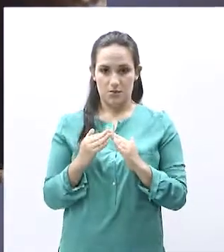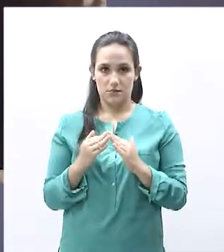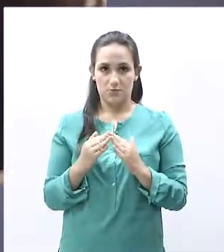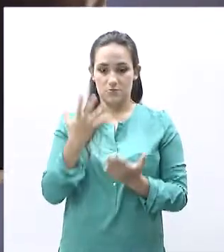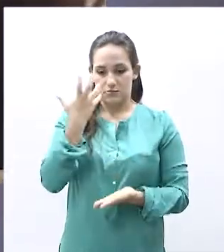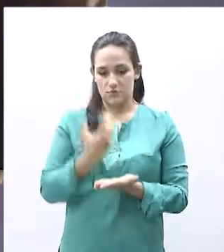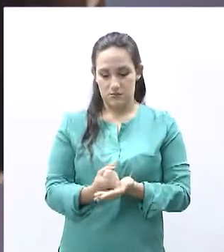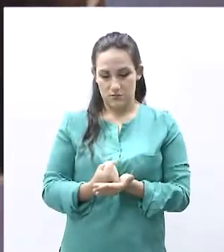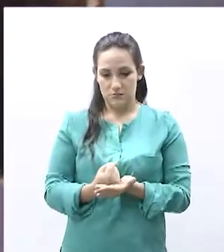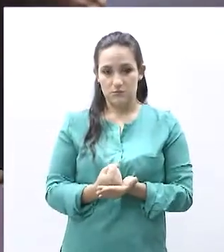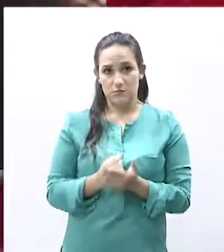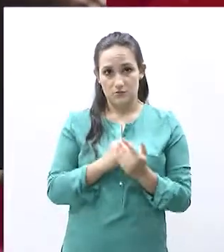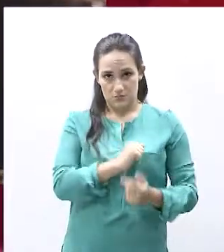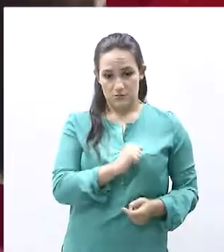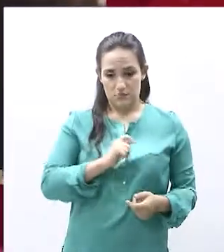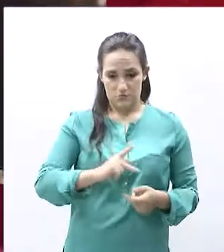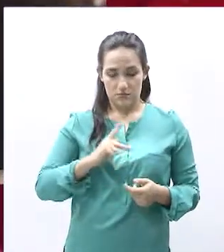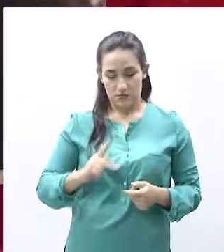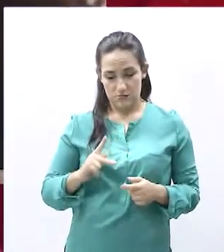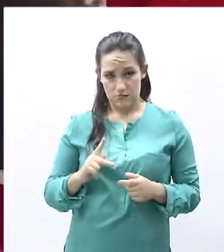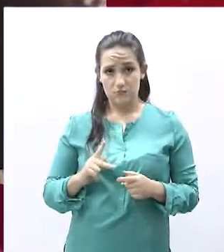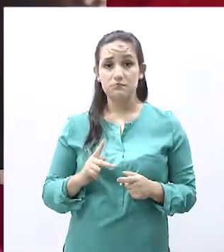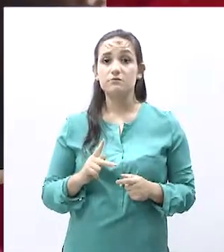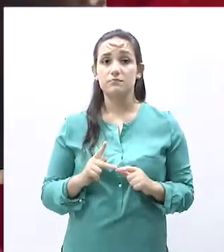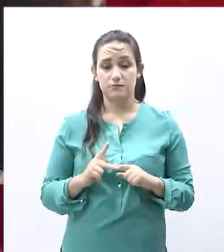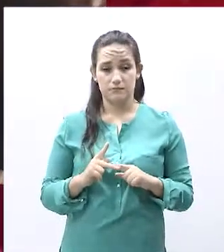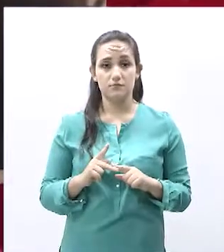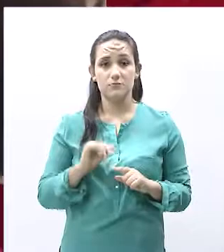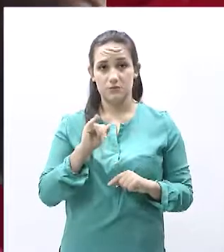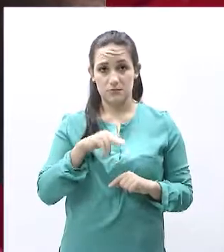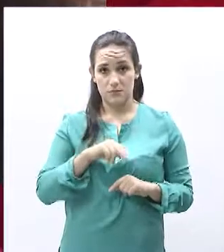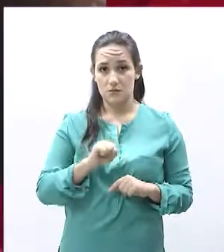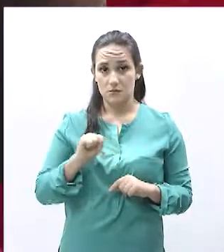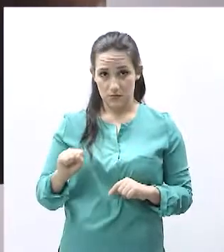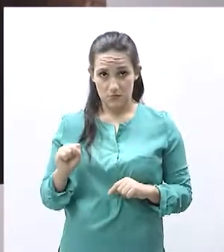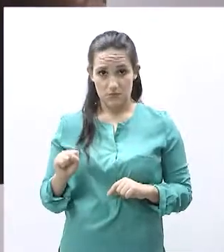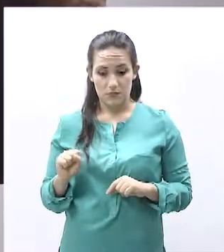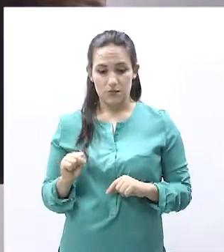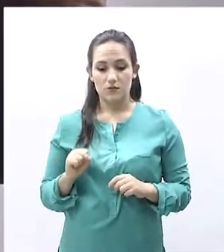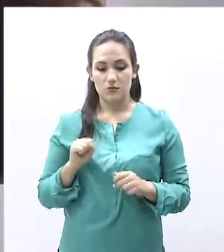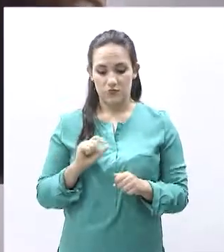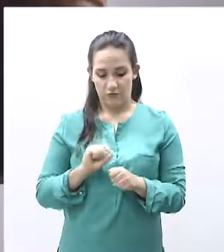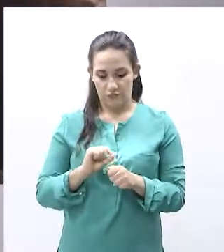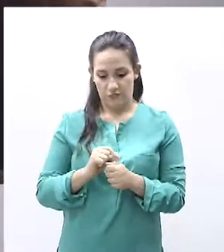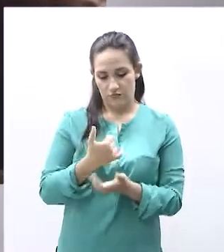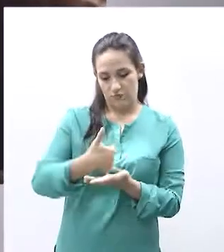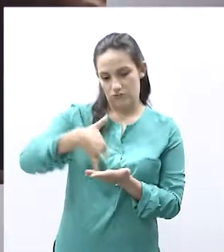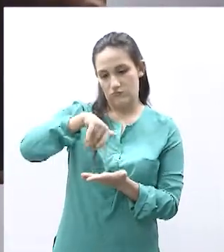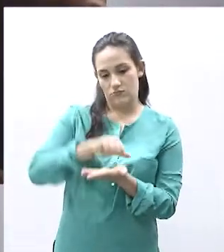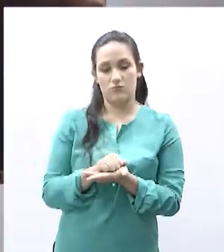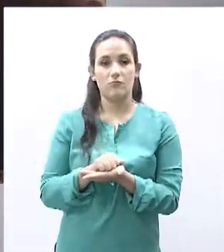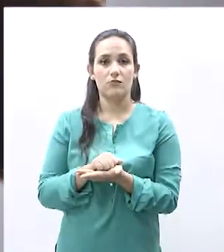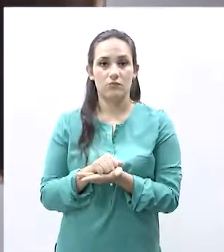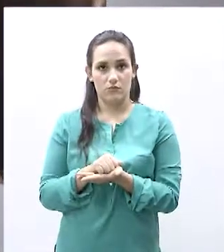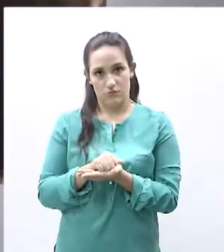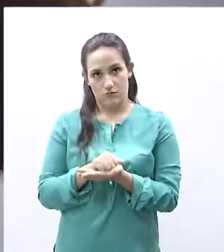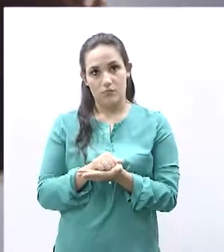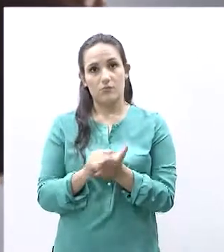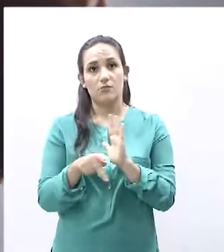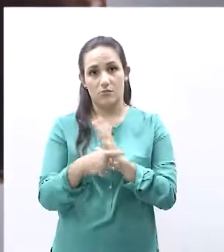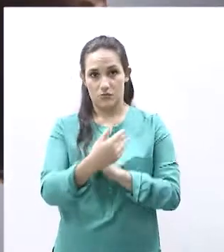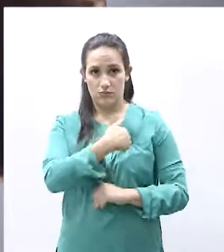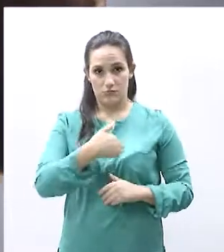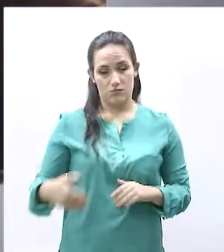você baixa o aplicativo, né, do Meu INSS, baixa o aplicativo e se cadastra no